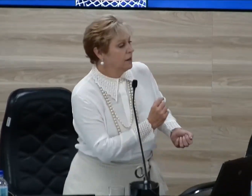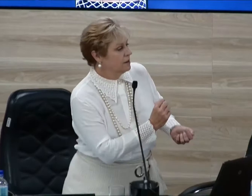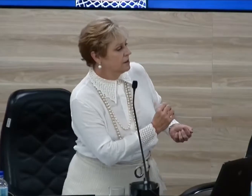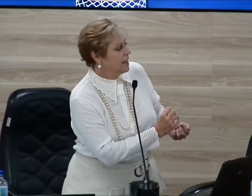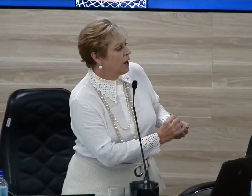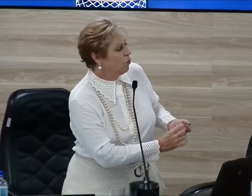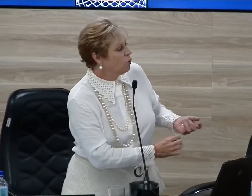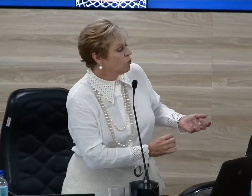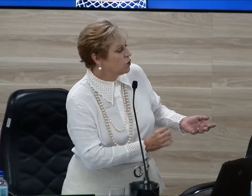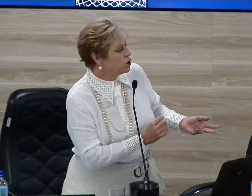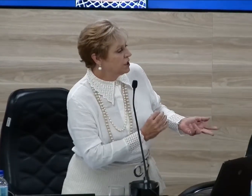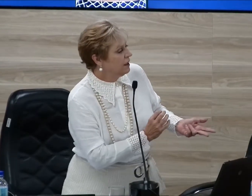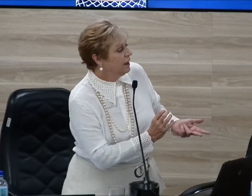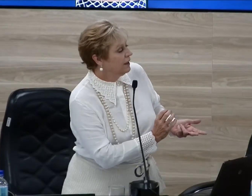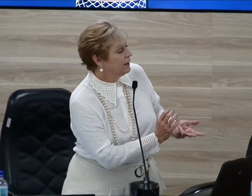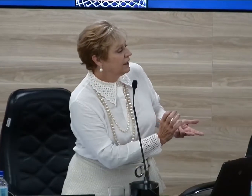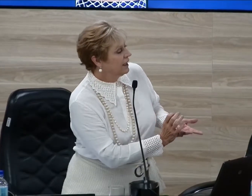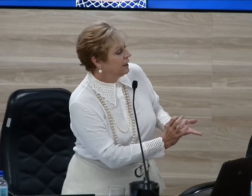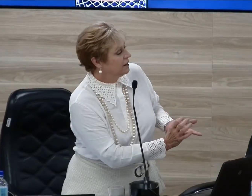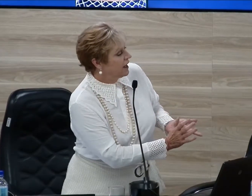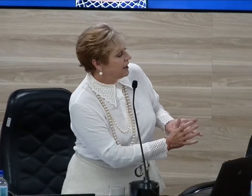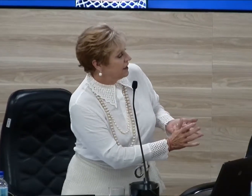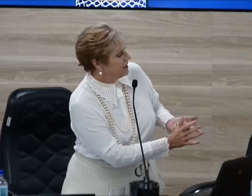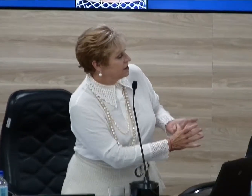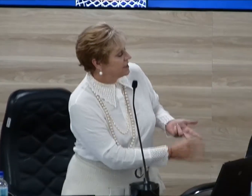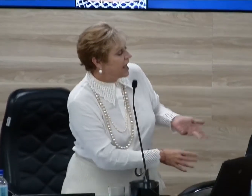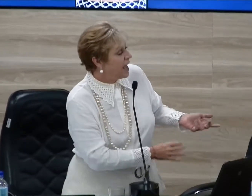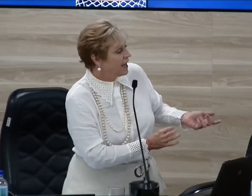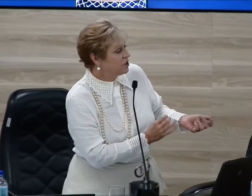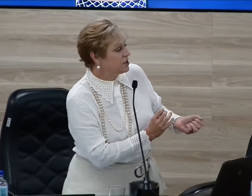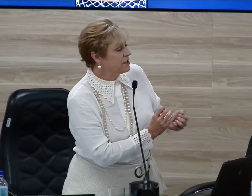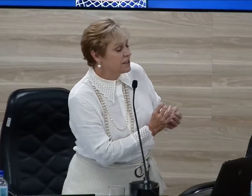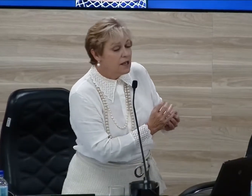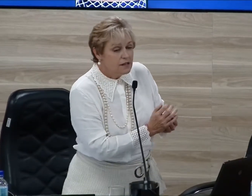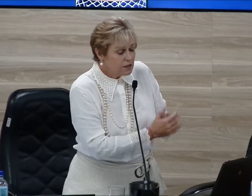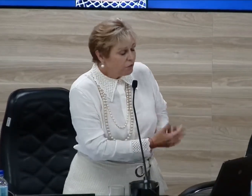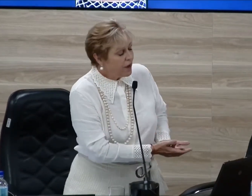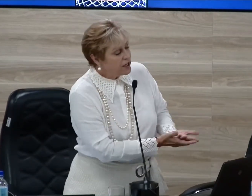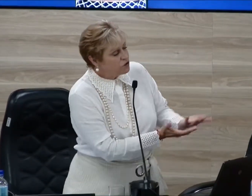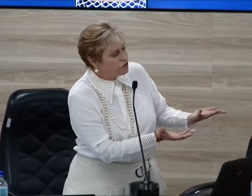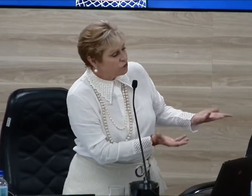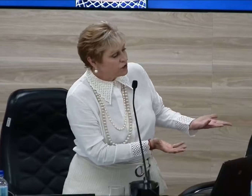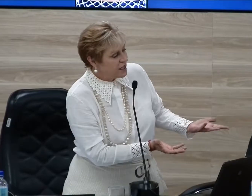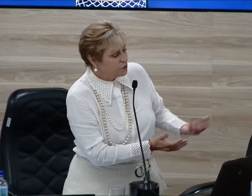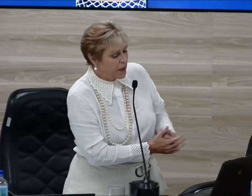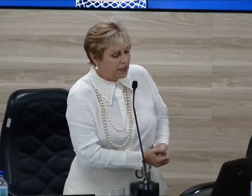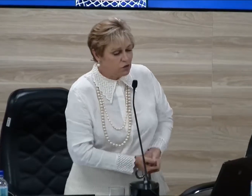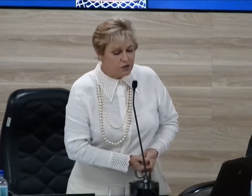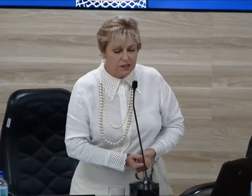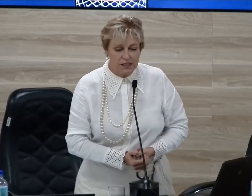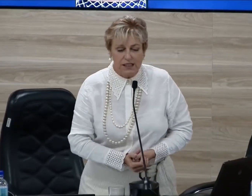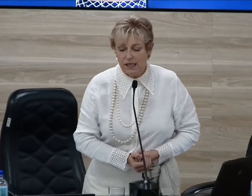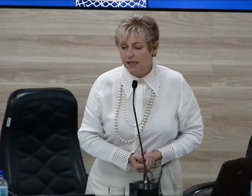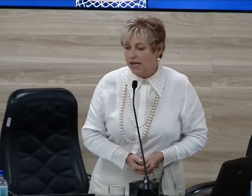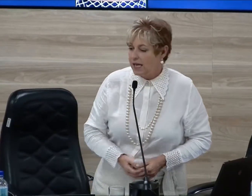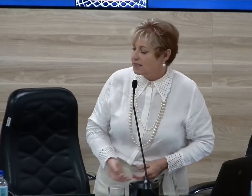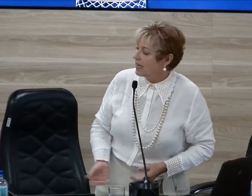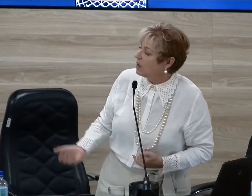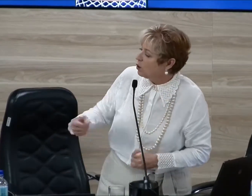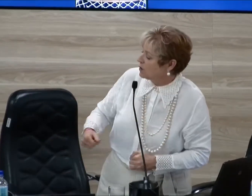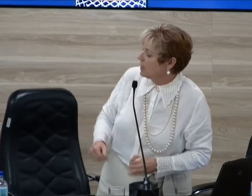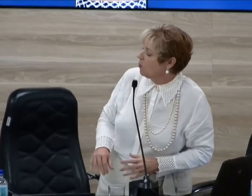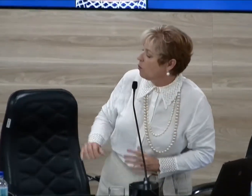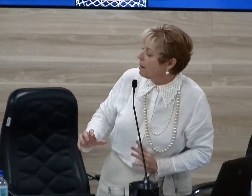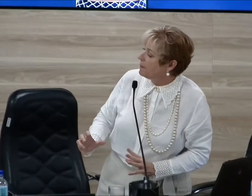consultar saúde, entrar em sites, são vários os aspectos que